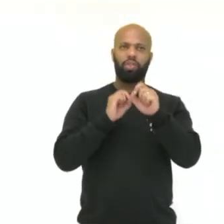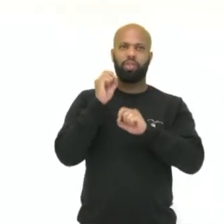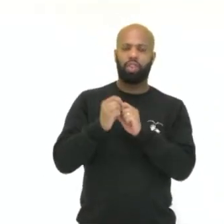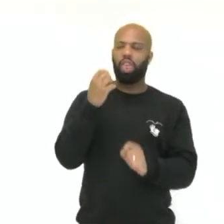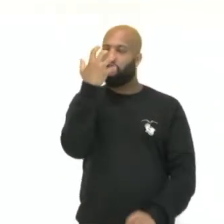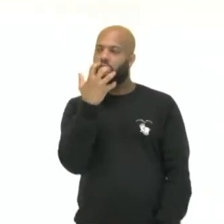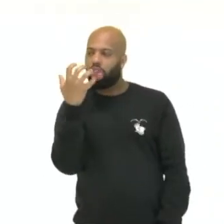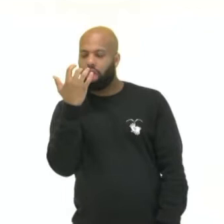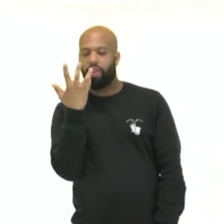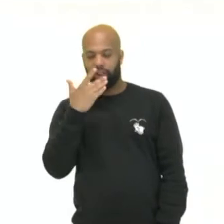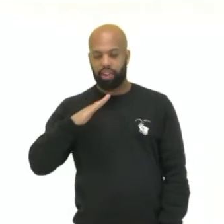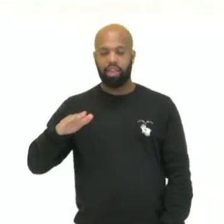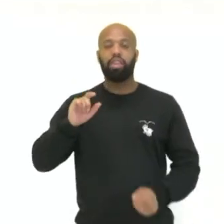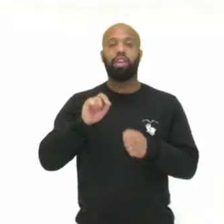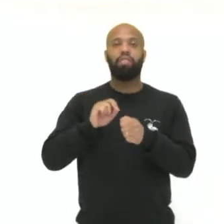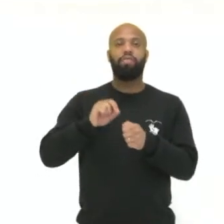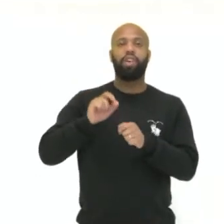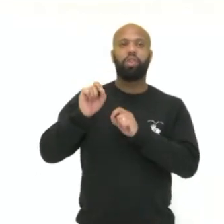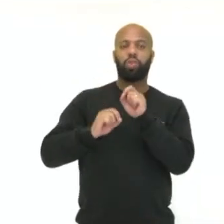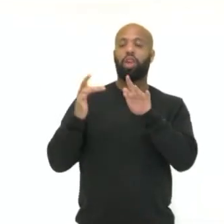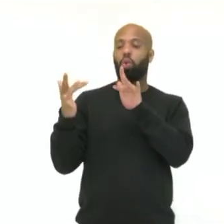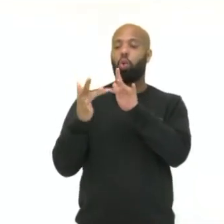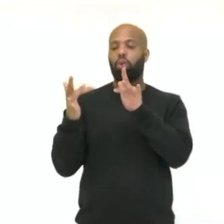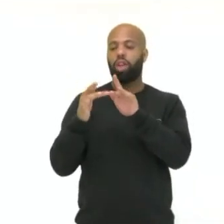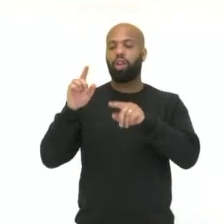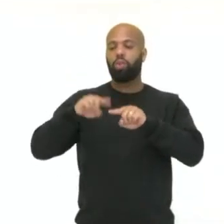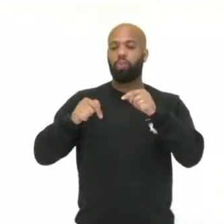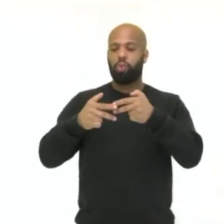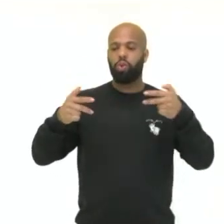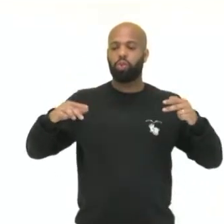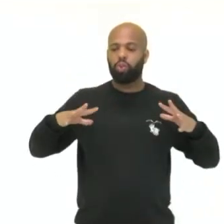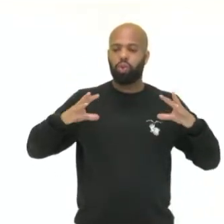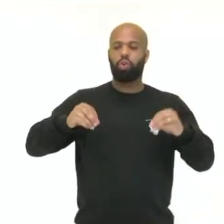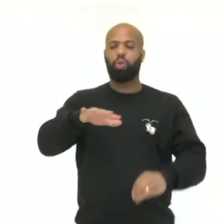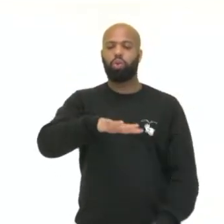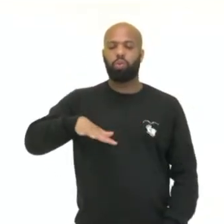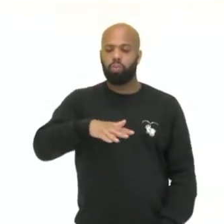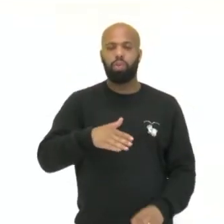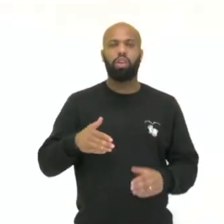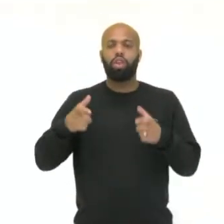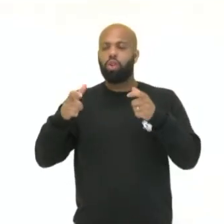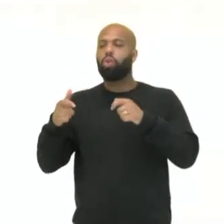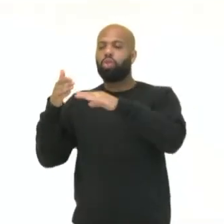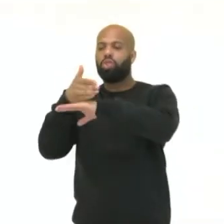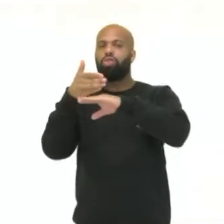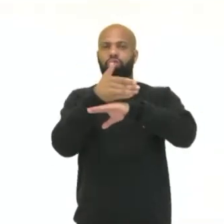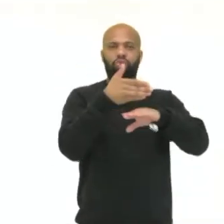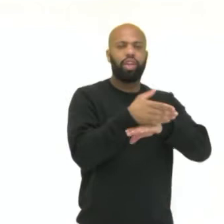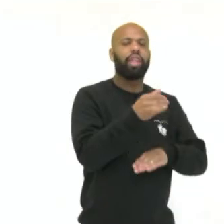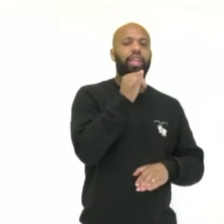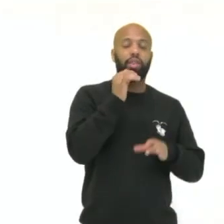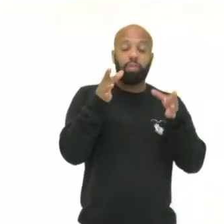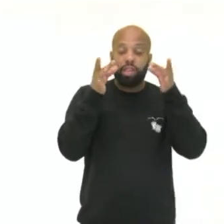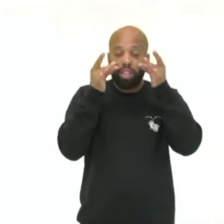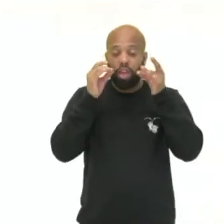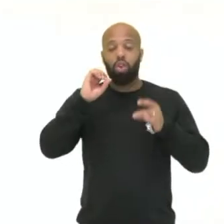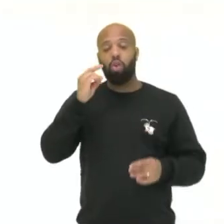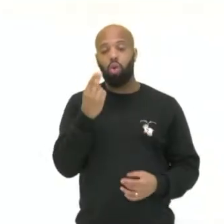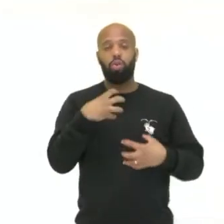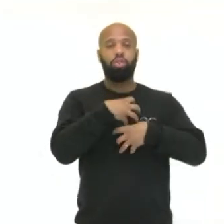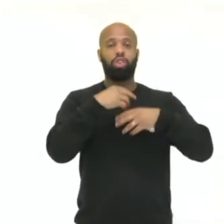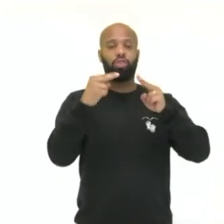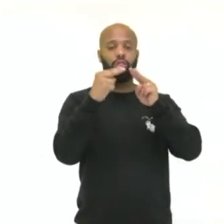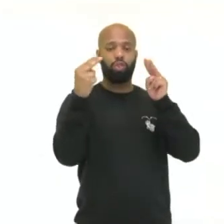graus, fazendo com que elas tenham contato com o produto em todos os ambientes por onde circulam, sejam eles físicos ou